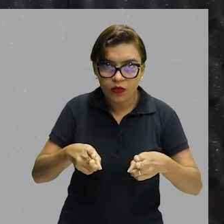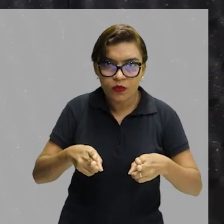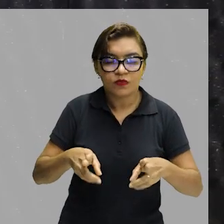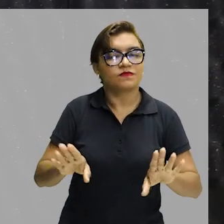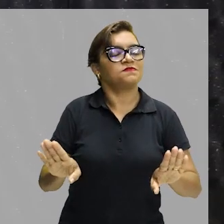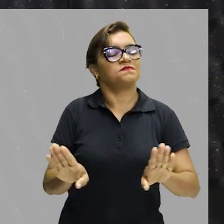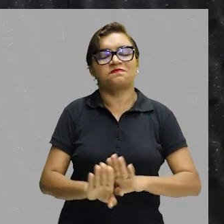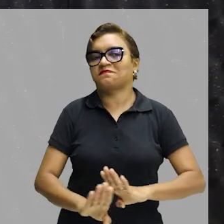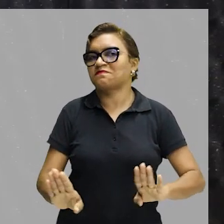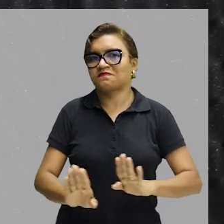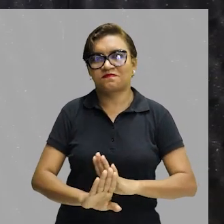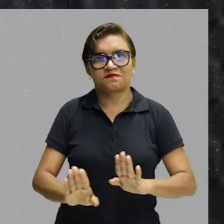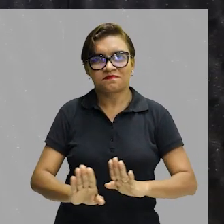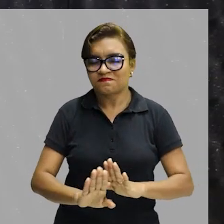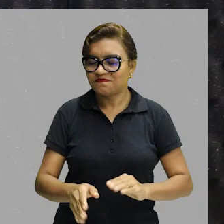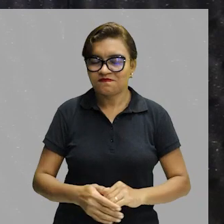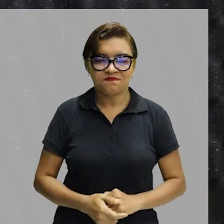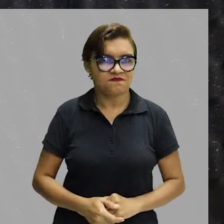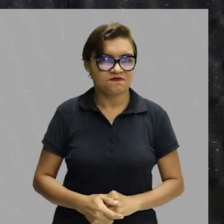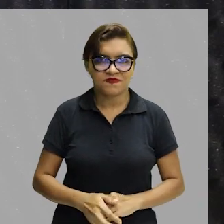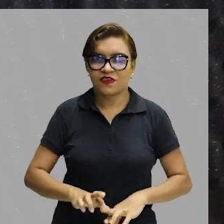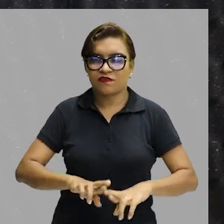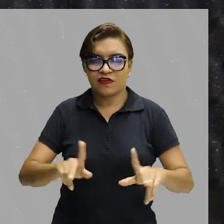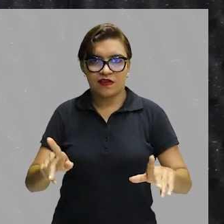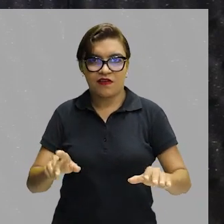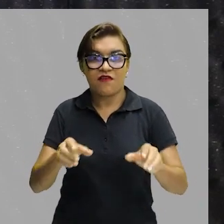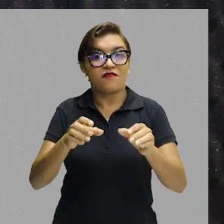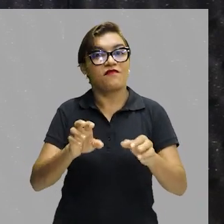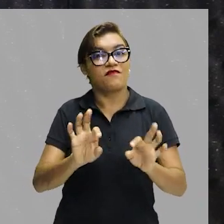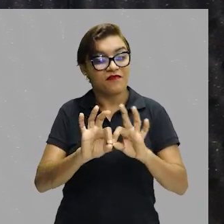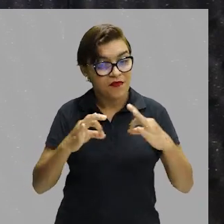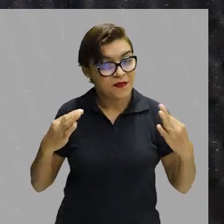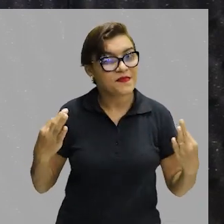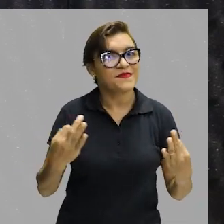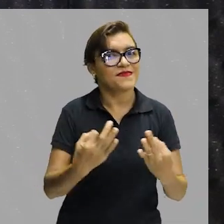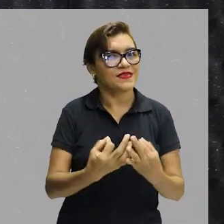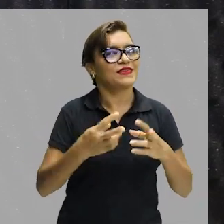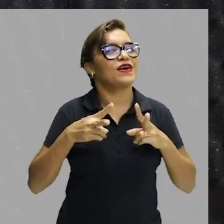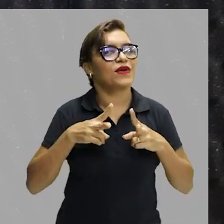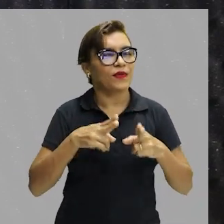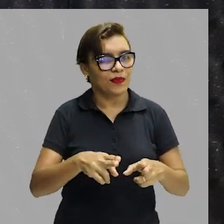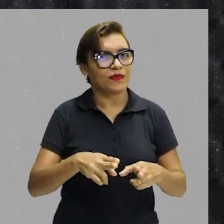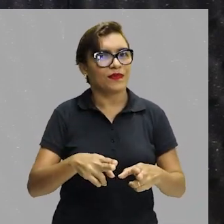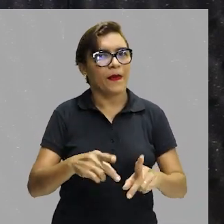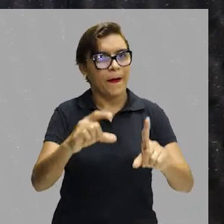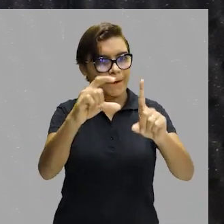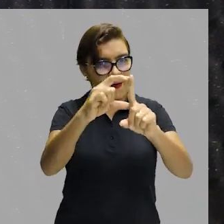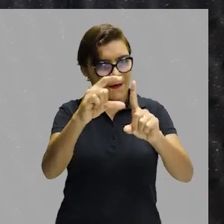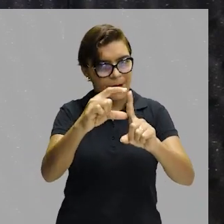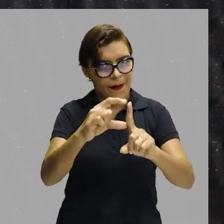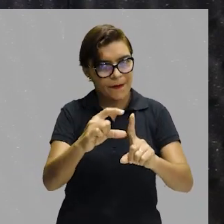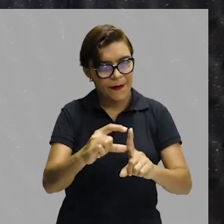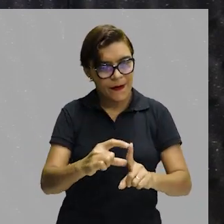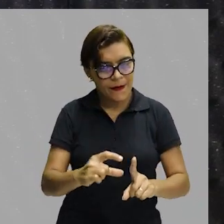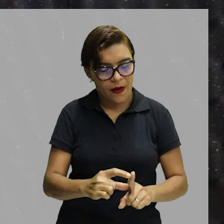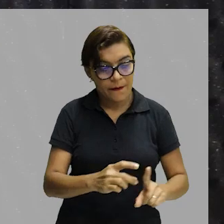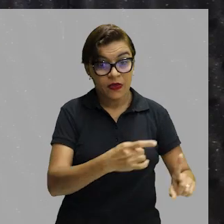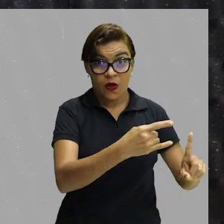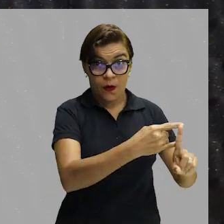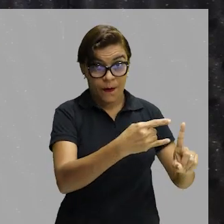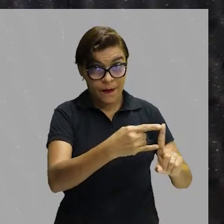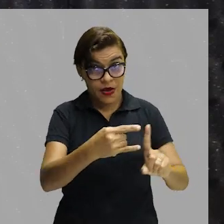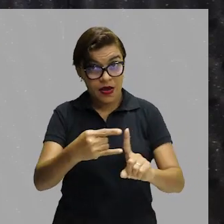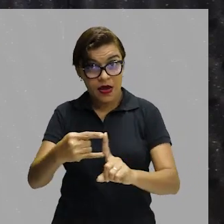não é nos períodos, nas famílias. Nas famílias. Nos períodos, as propriedades